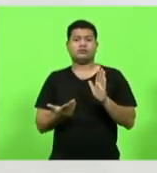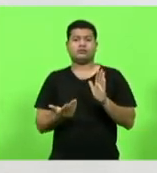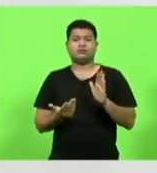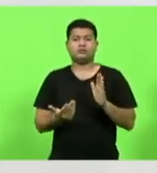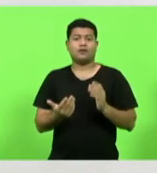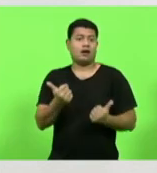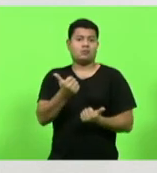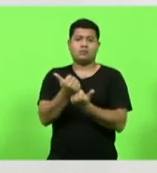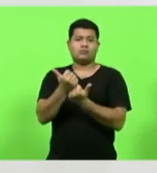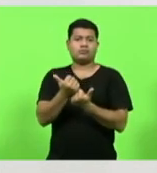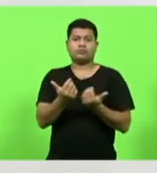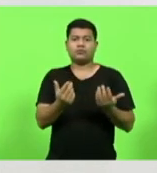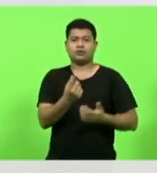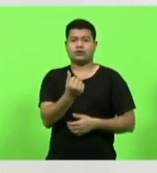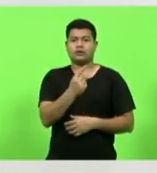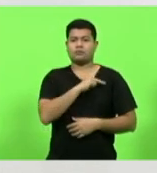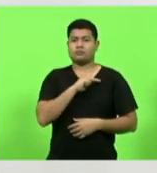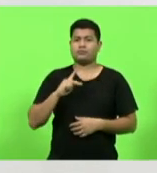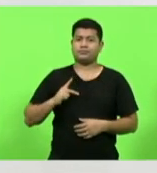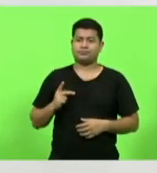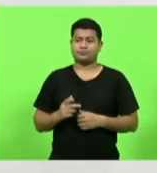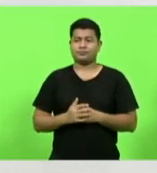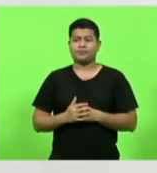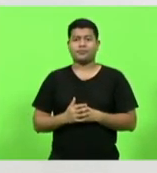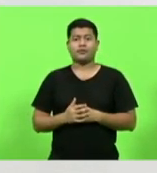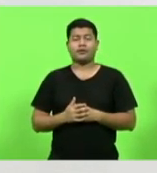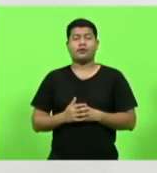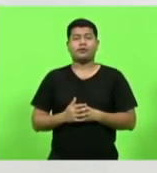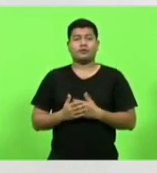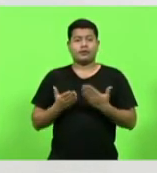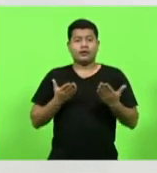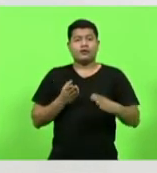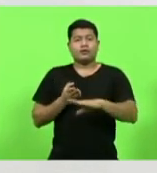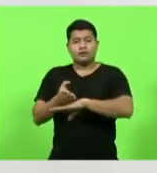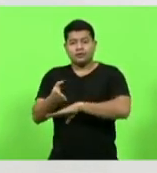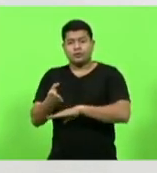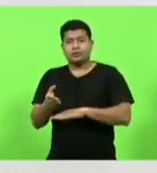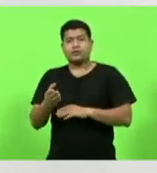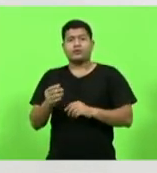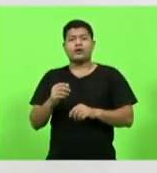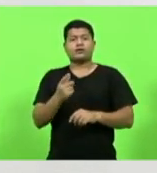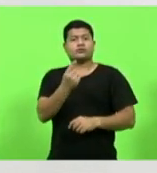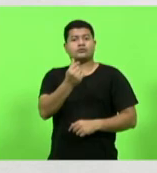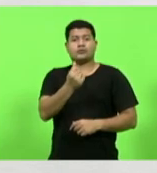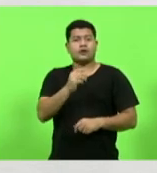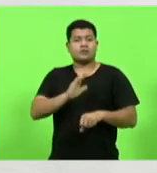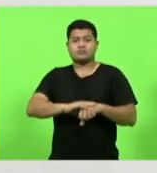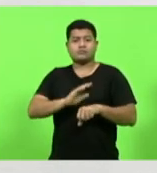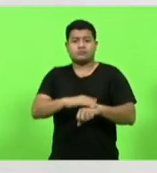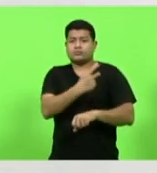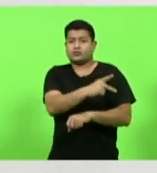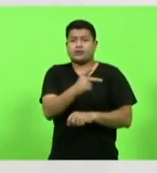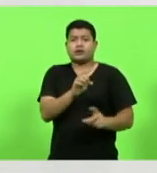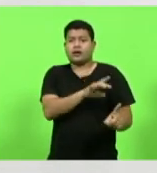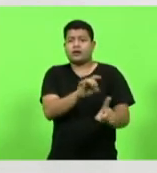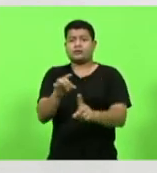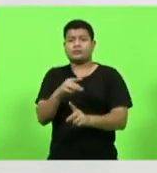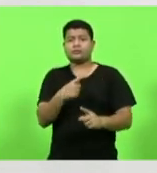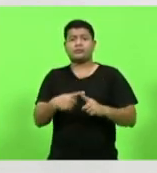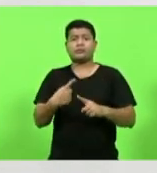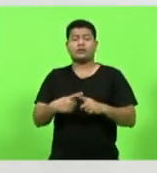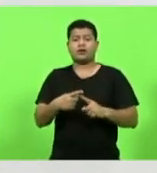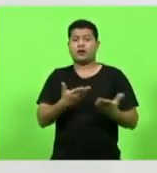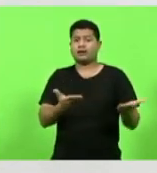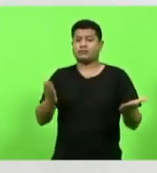pagas com dinheiro público e vão às ruas com o seu próprio recurso financeiro, porque eles são incrédulos com